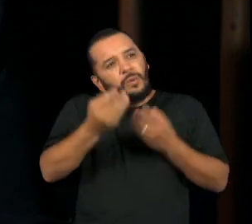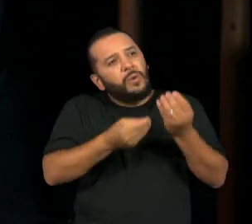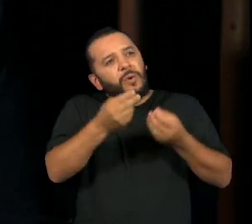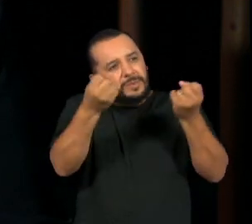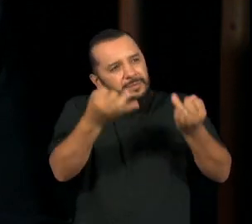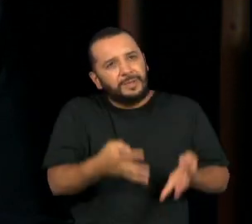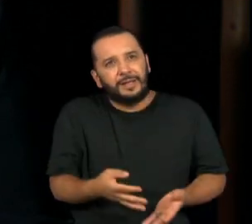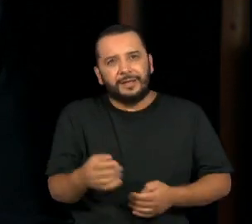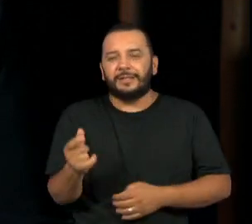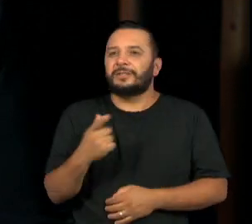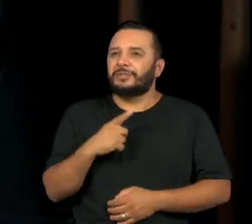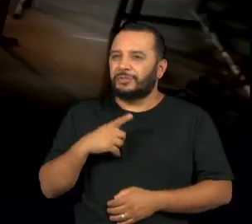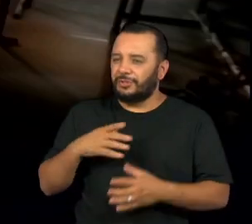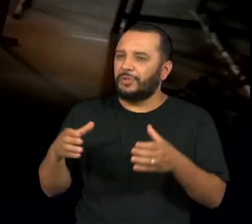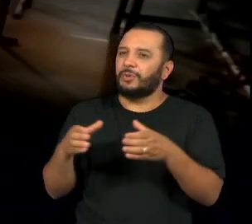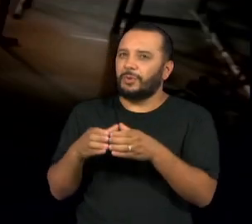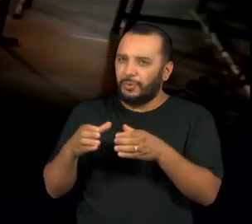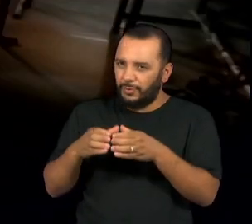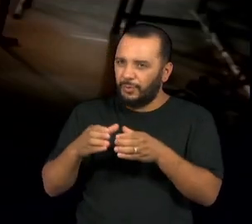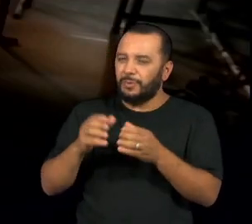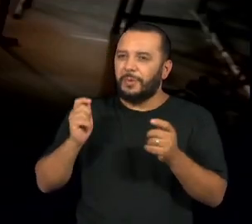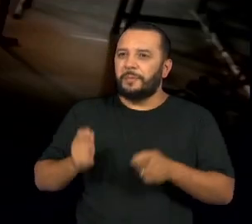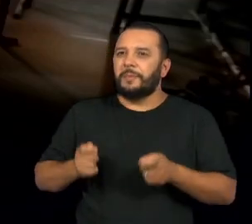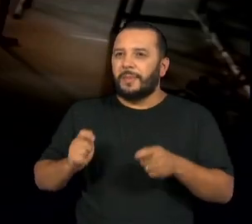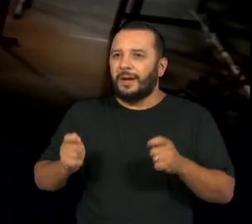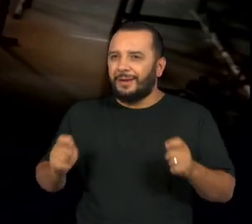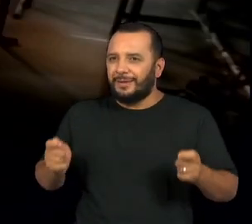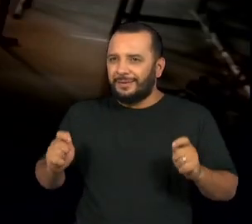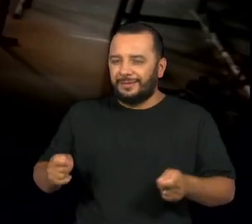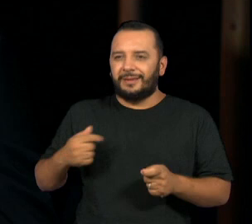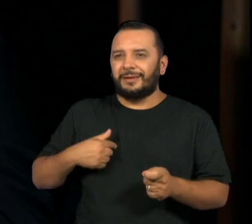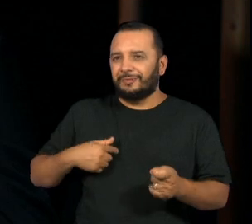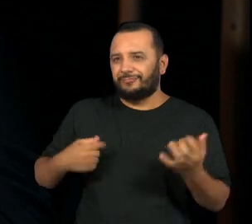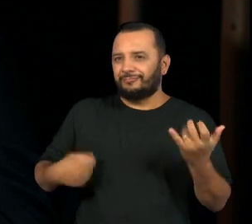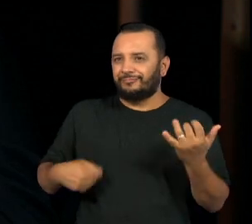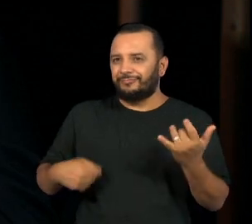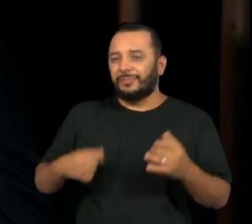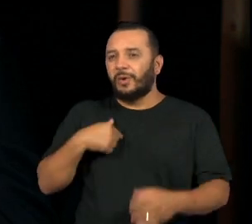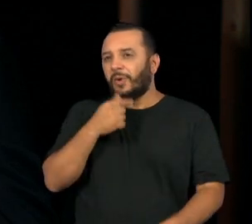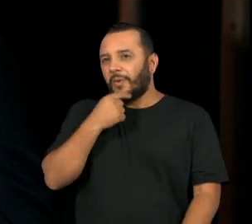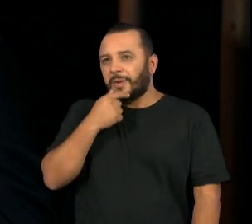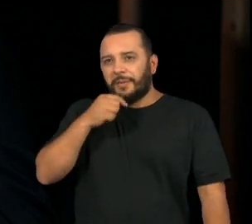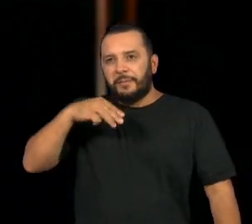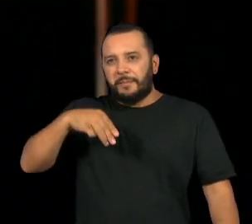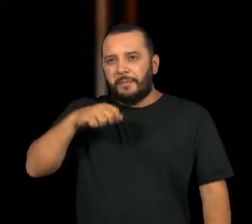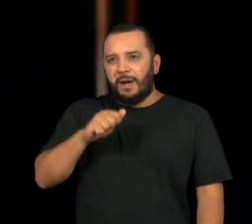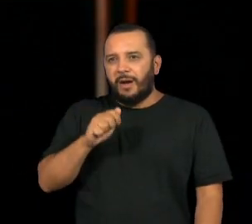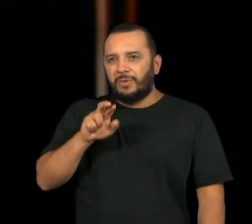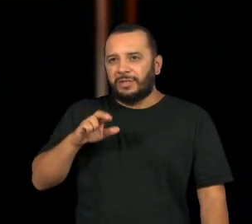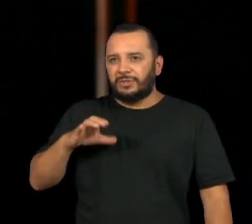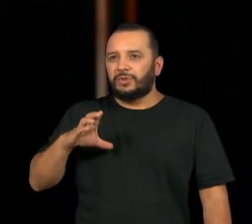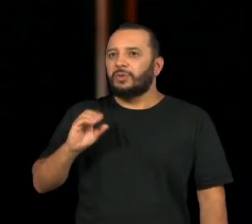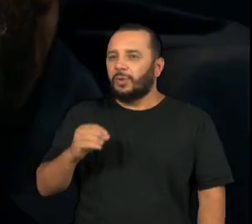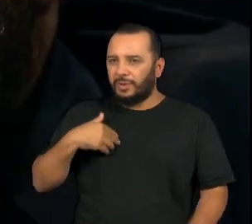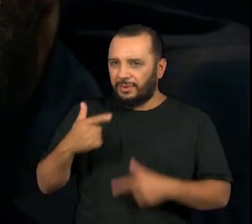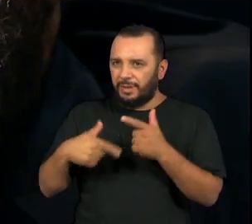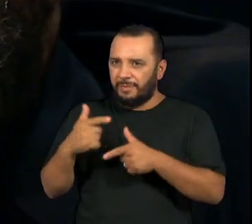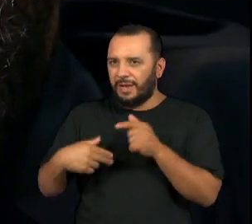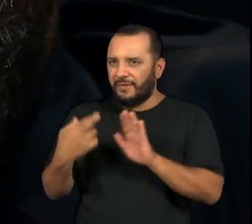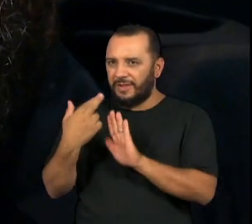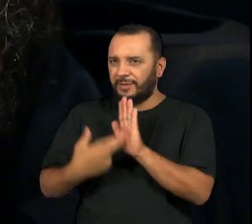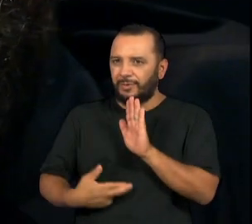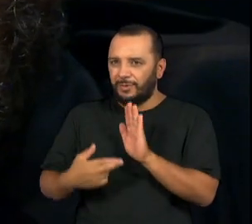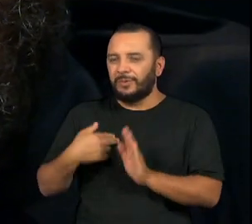banda chamada Música de Charlotte. E o Maurício, ele era redator do Estadão, o Maurício Pereira. Meu